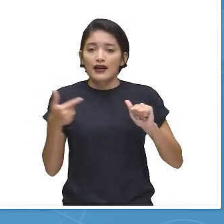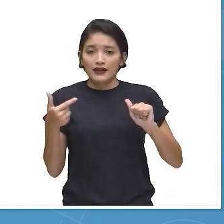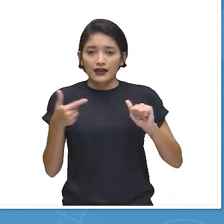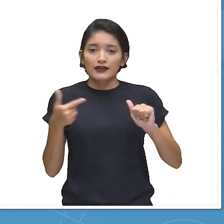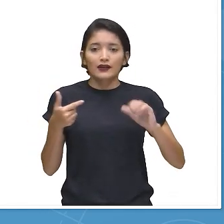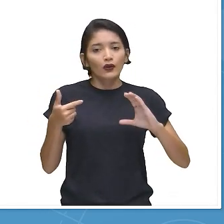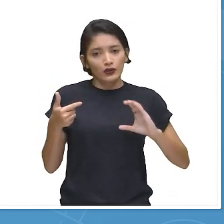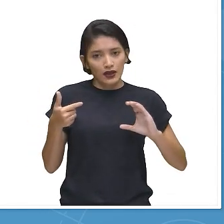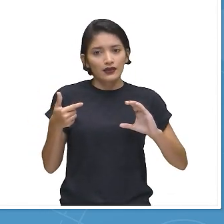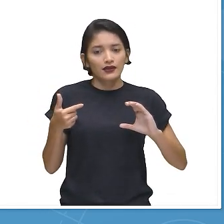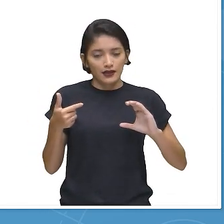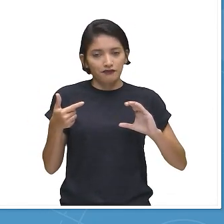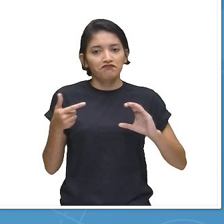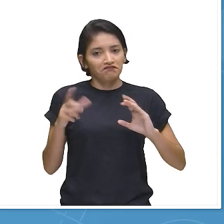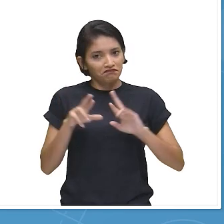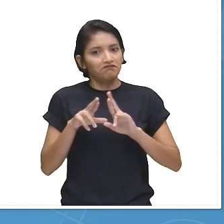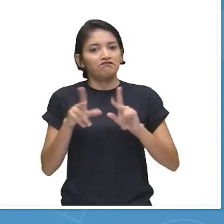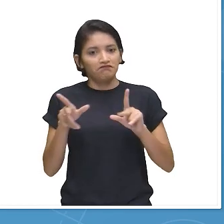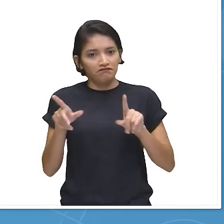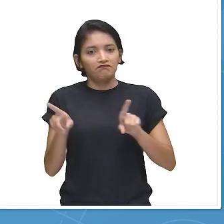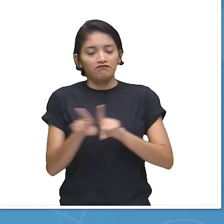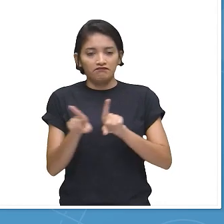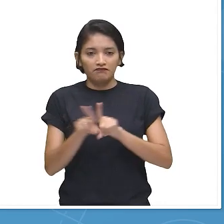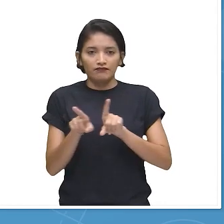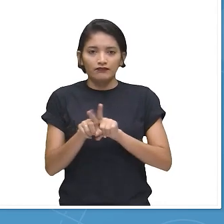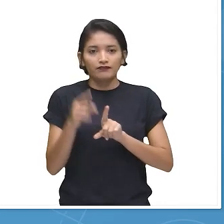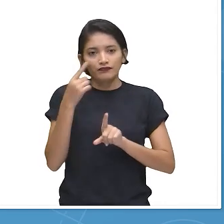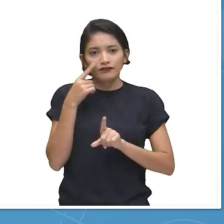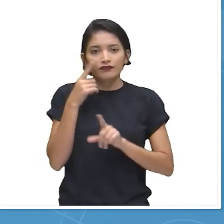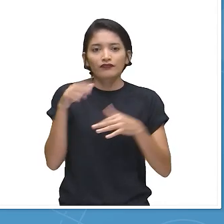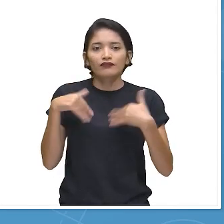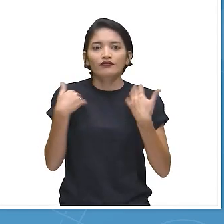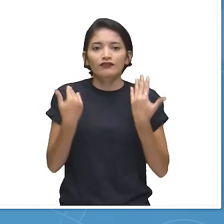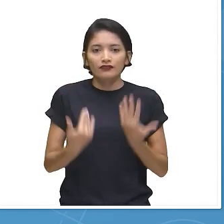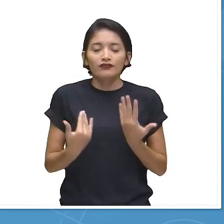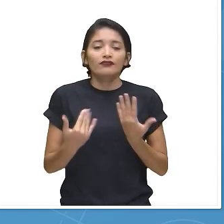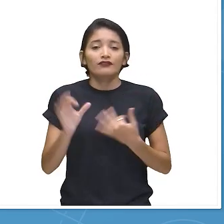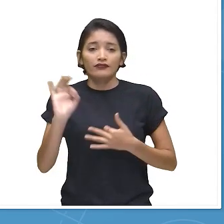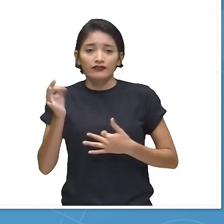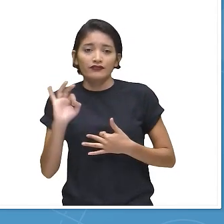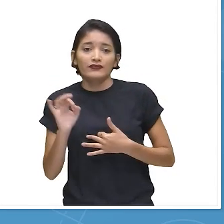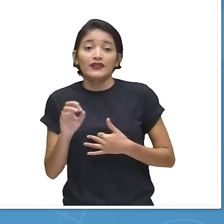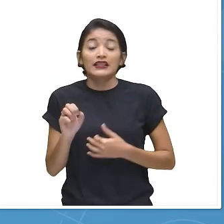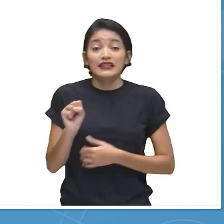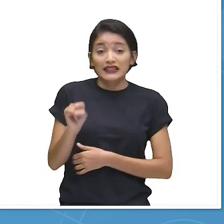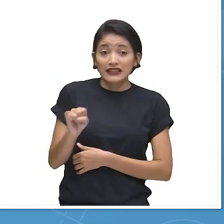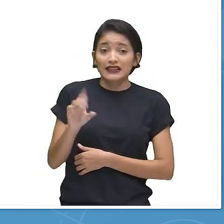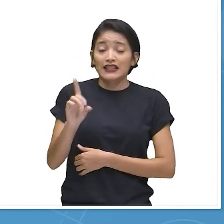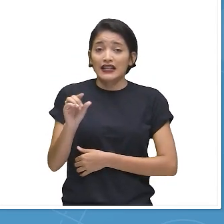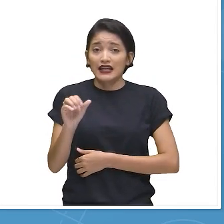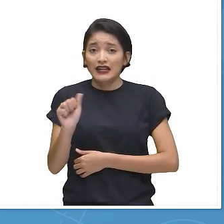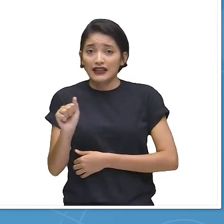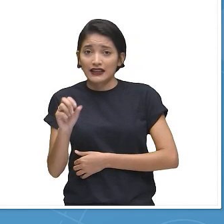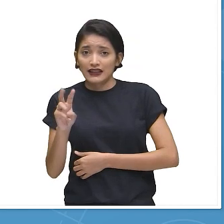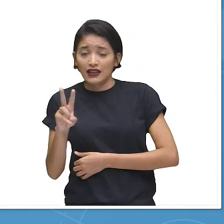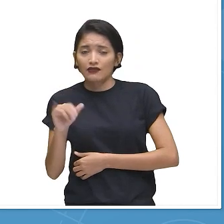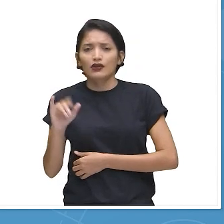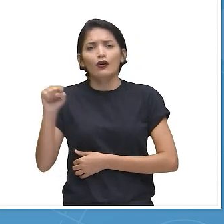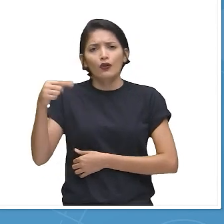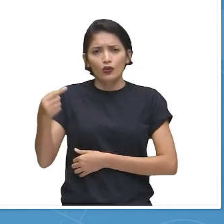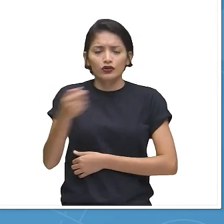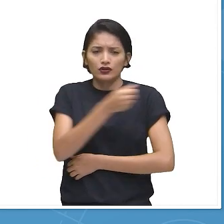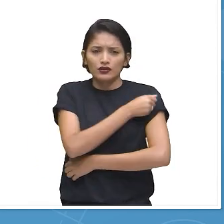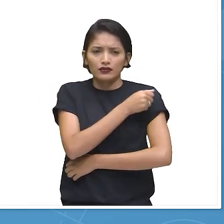Olha, houve uma divergênciazinha aqui. Vamos ver, então, quem tem razão, se o Davi e a Natiele,